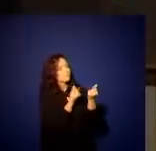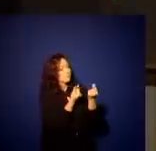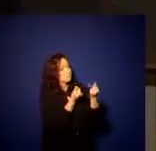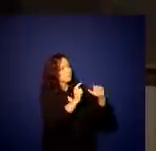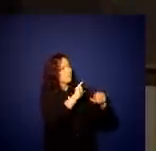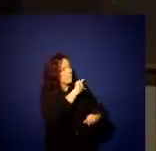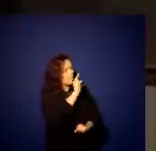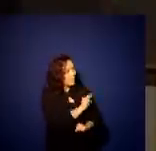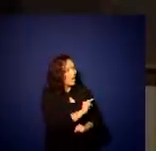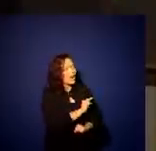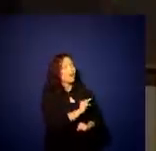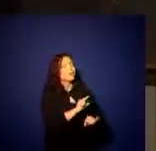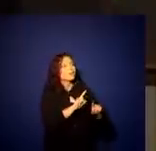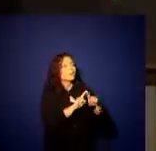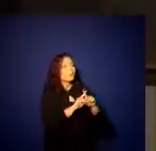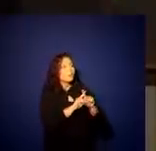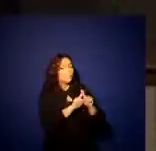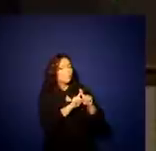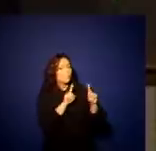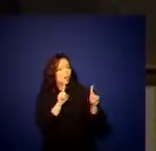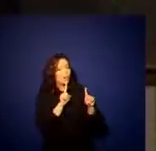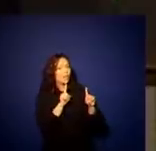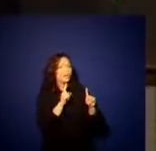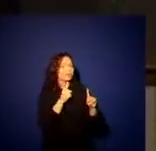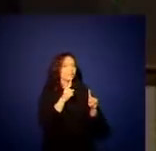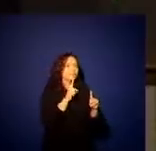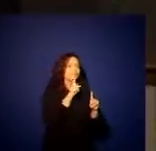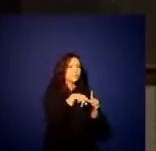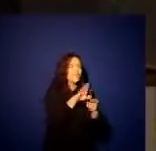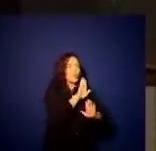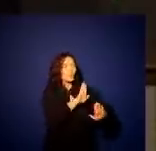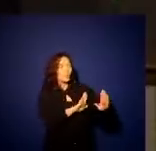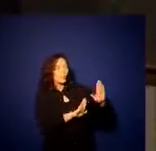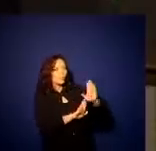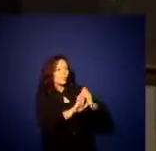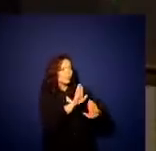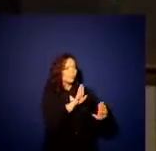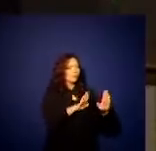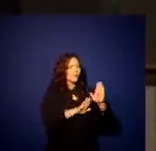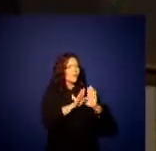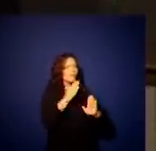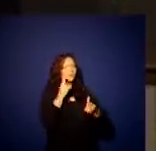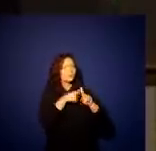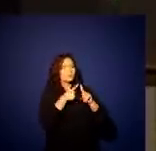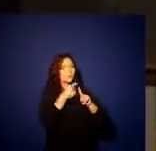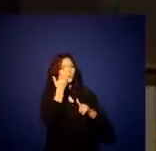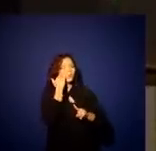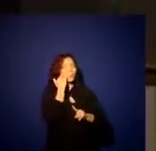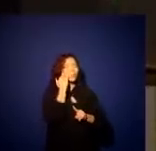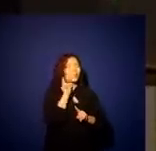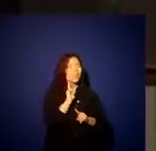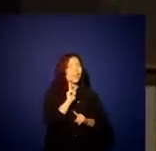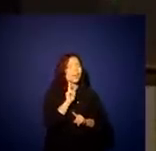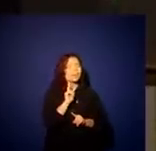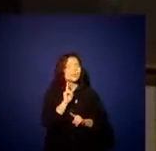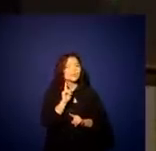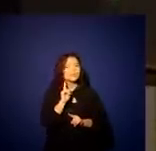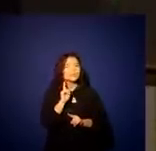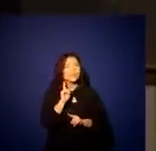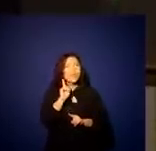tem um pouco aqui de excesso de zelo também por não entender exatamente qual vai ser